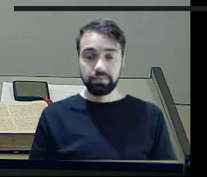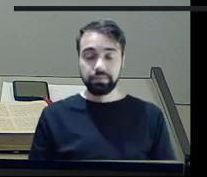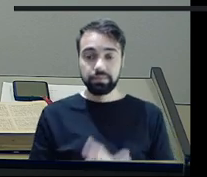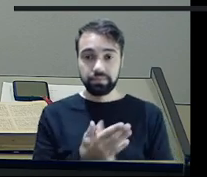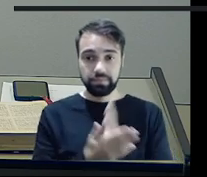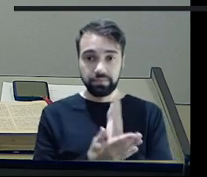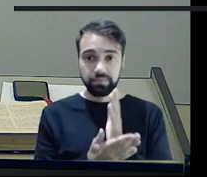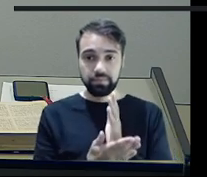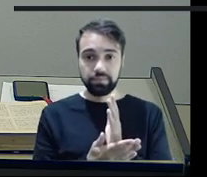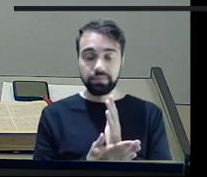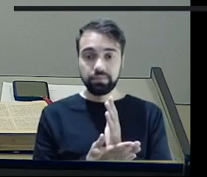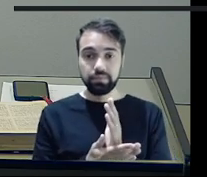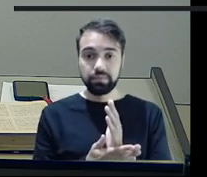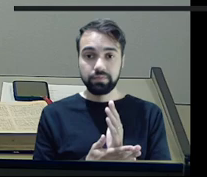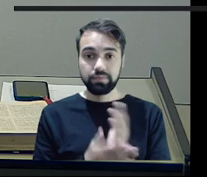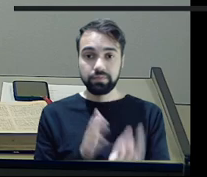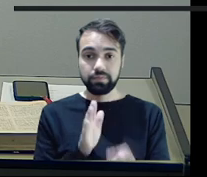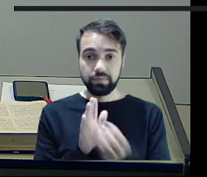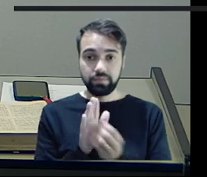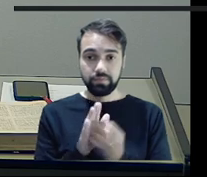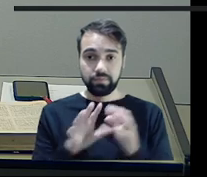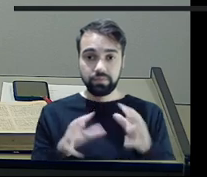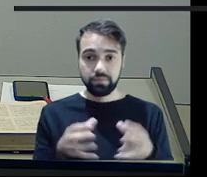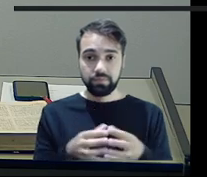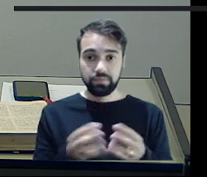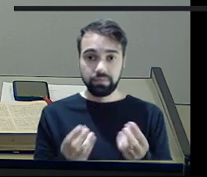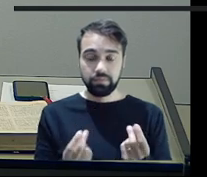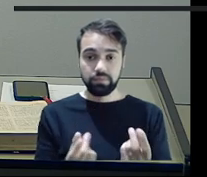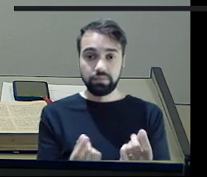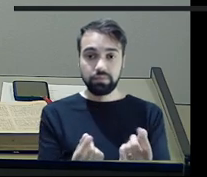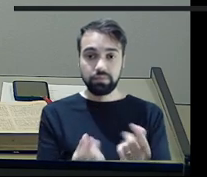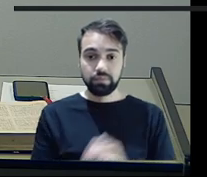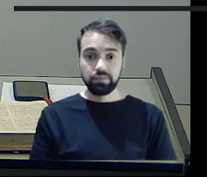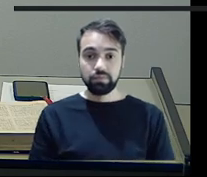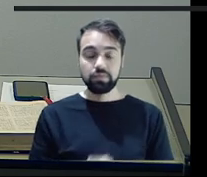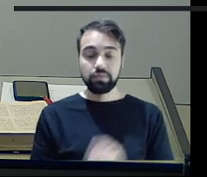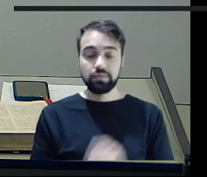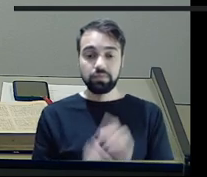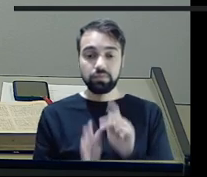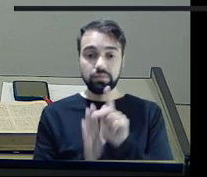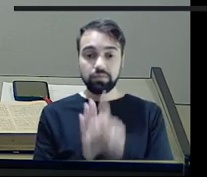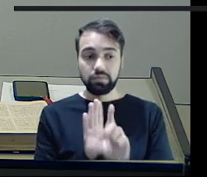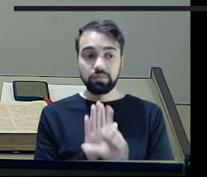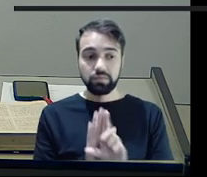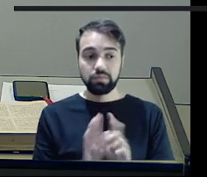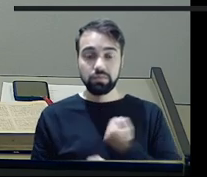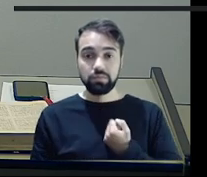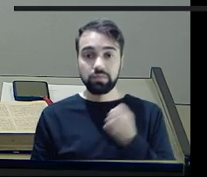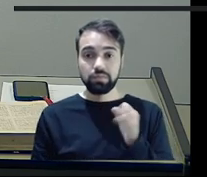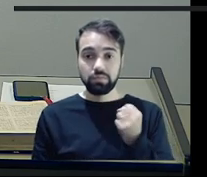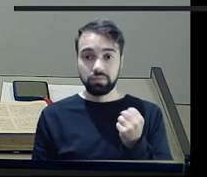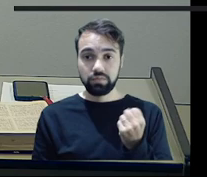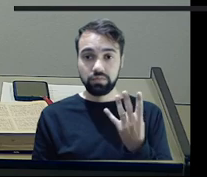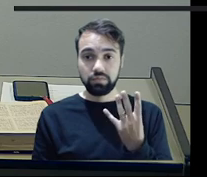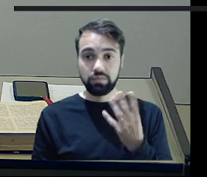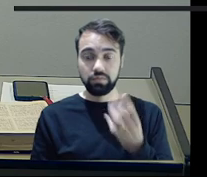Aprovado o parecer da Comissão Permanente Competente para o Projeto de Lei de número 84 de